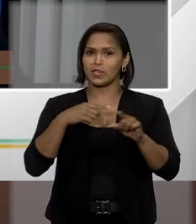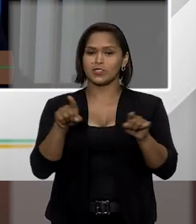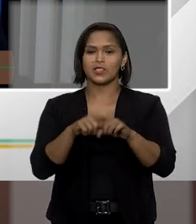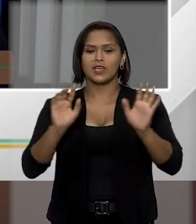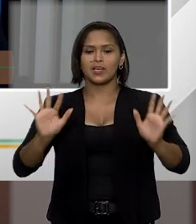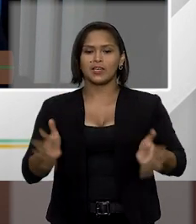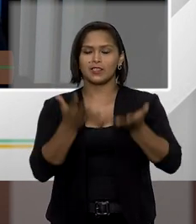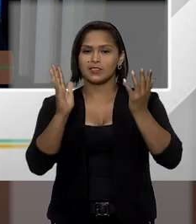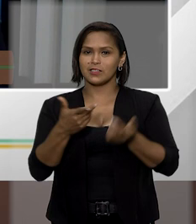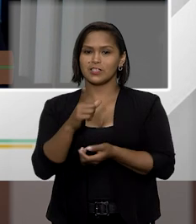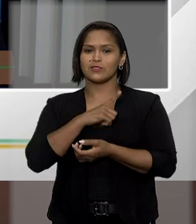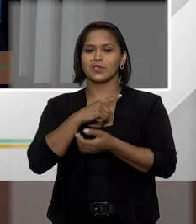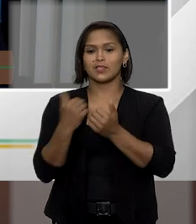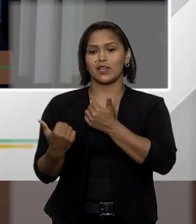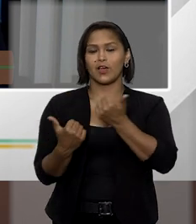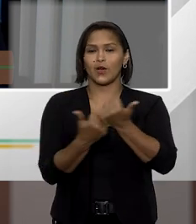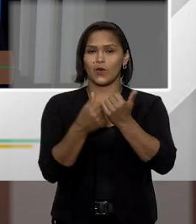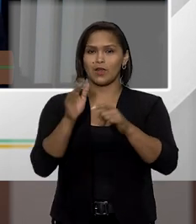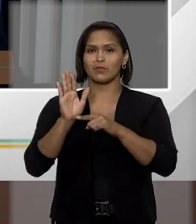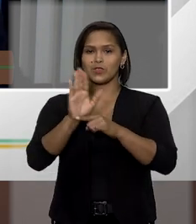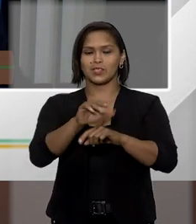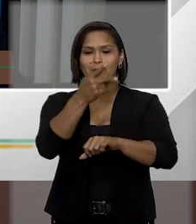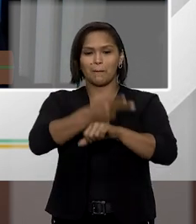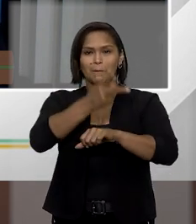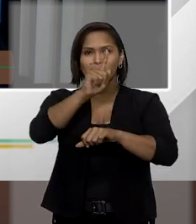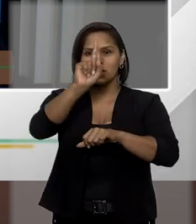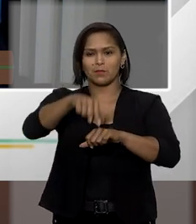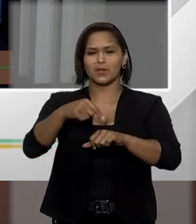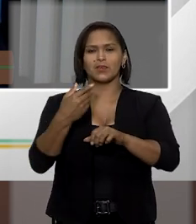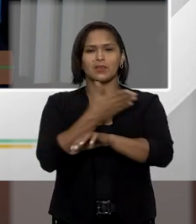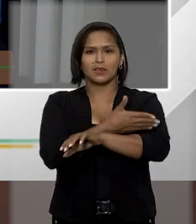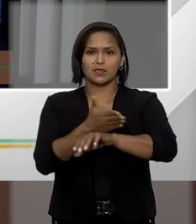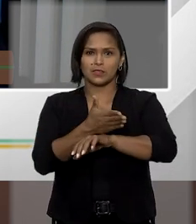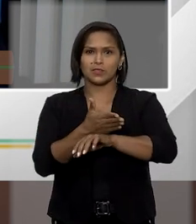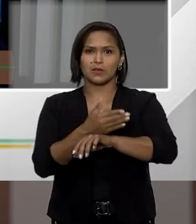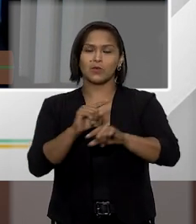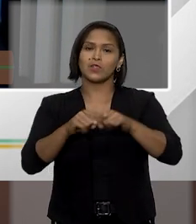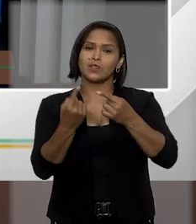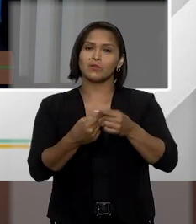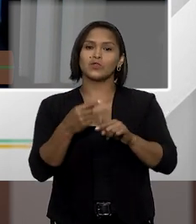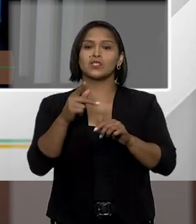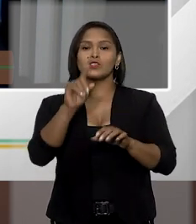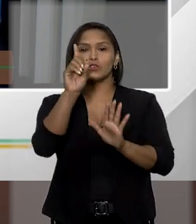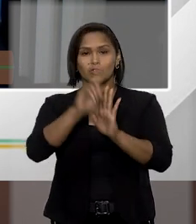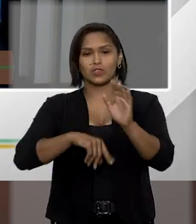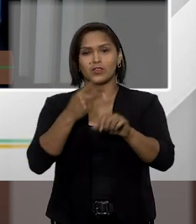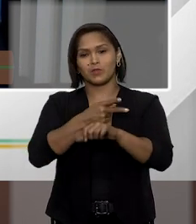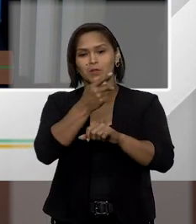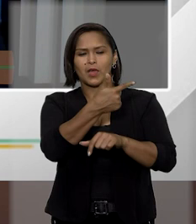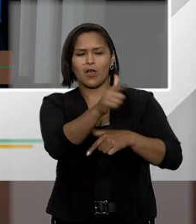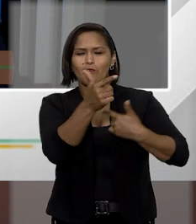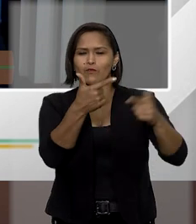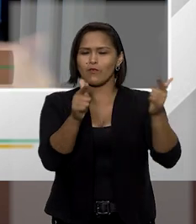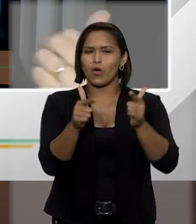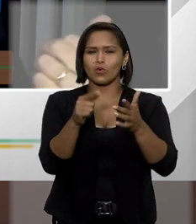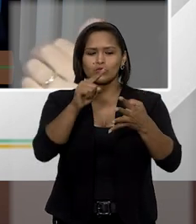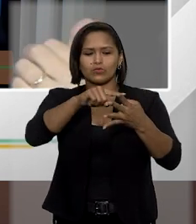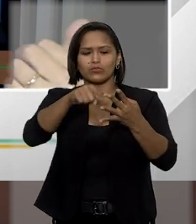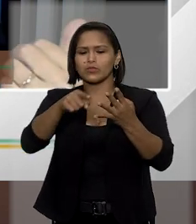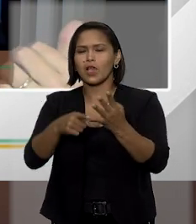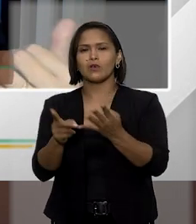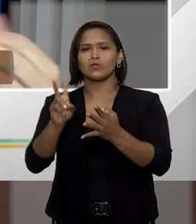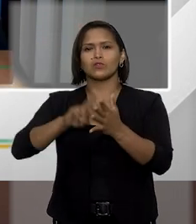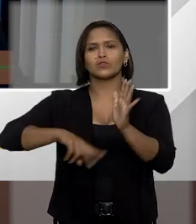ele incentiva que haja a colaboração, premiando aquele que assim que se comporta. Por isso que o direito premial ele navega por outros mares que não do